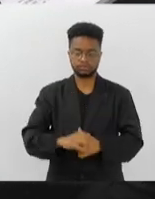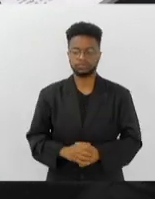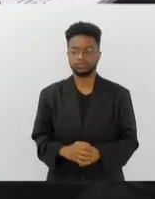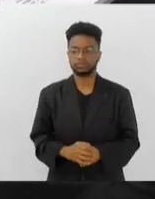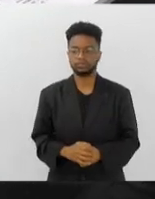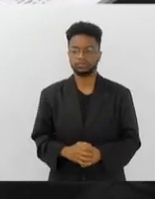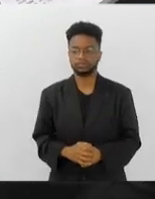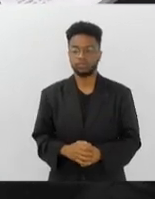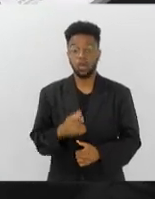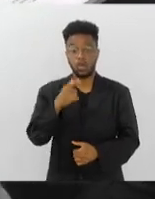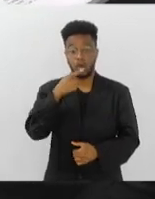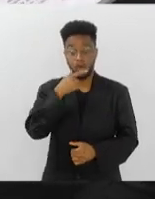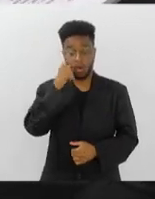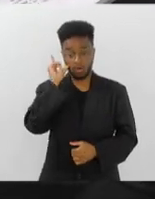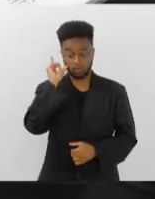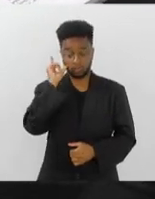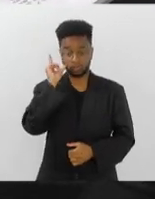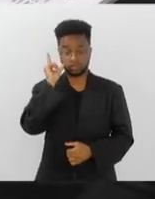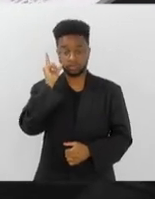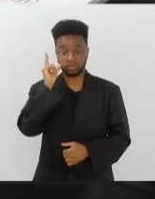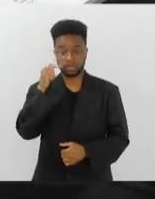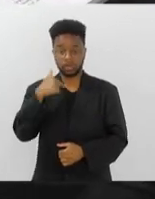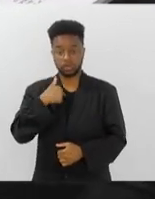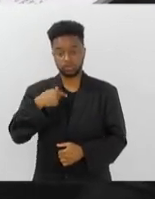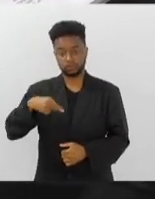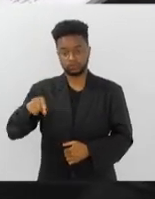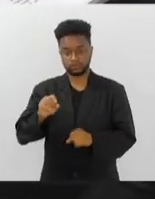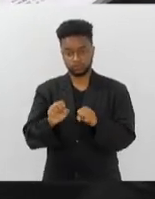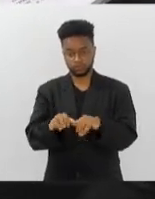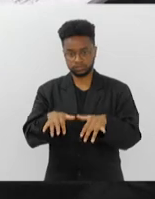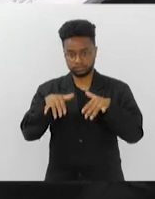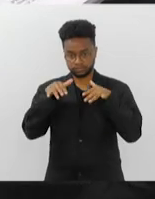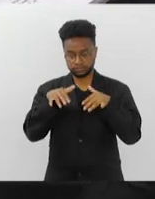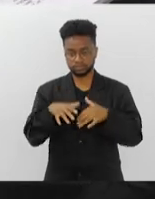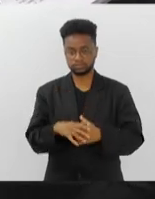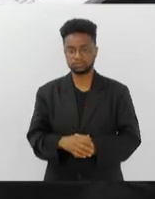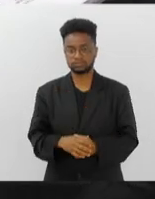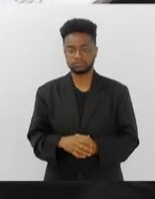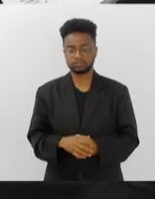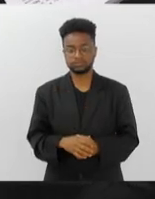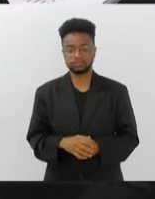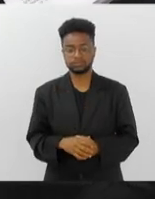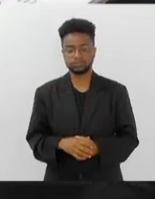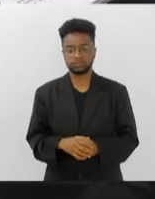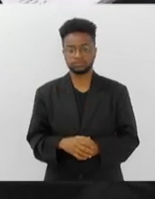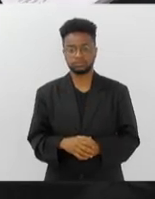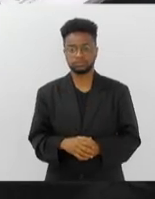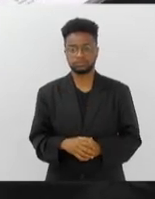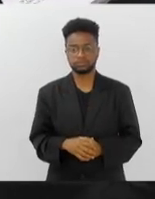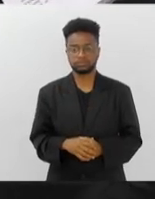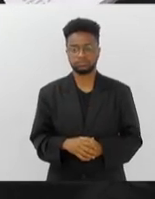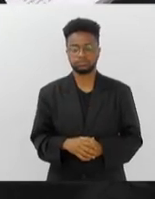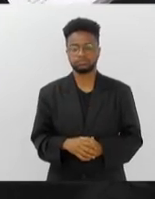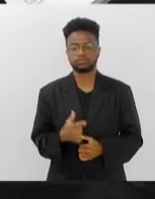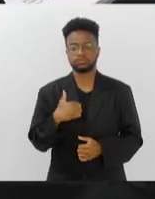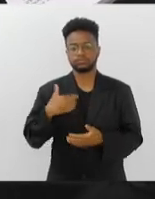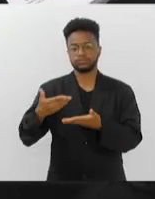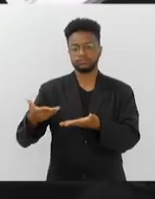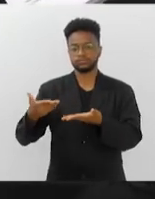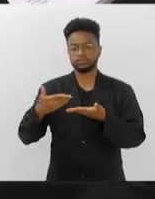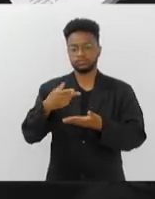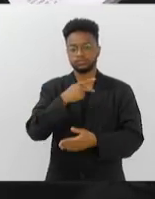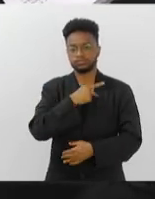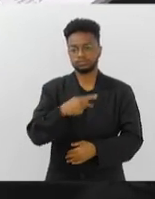Eu, no dia de ontem, em plenário, eu recebi o presidente